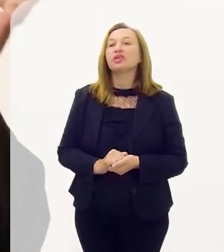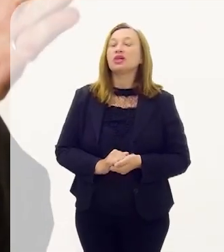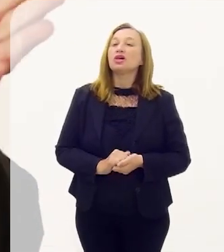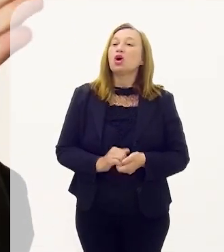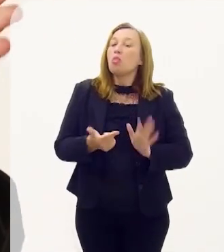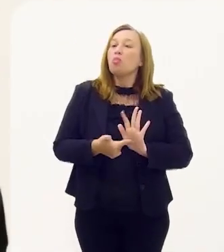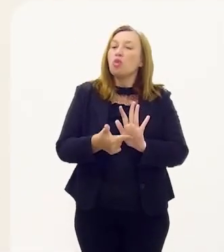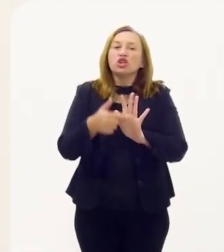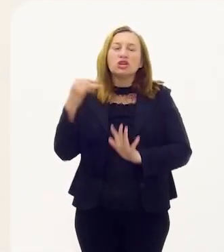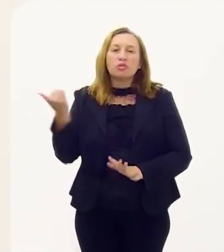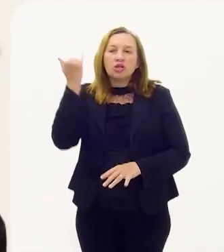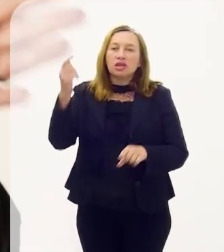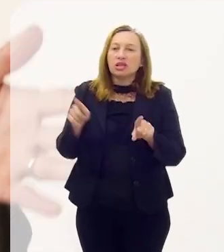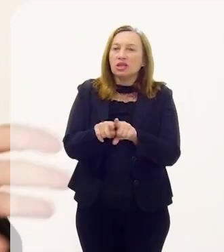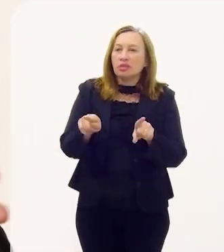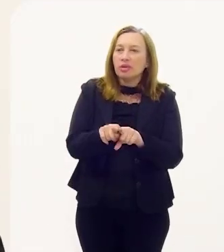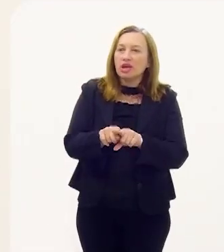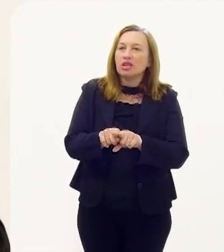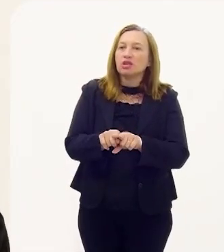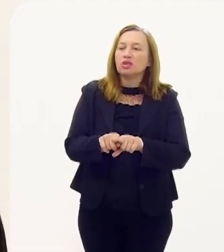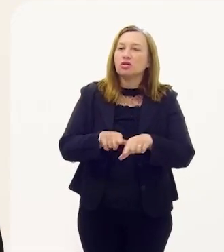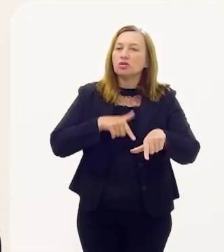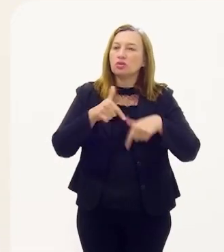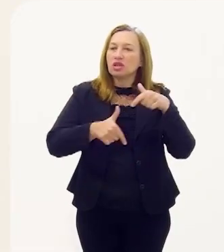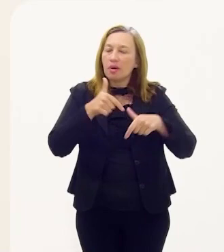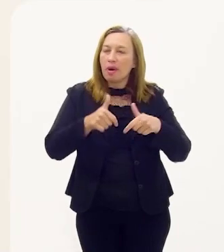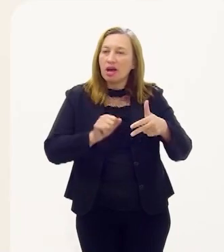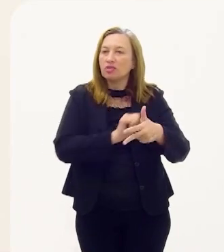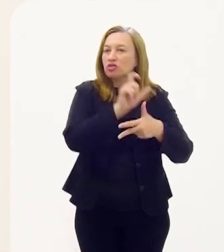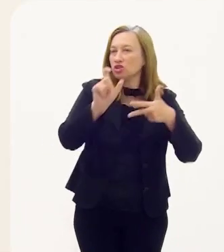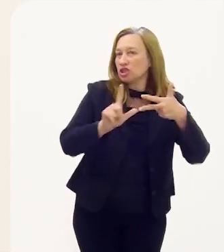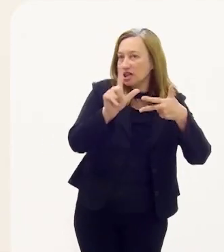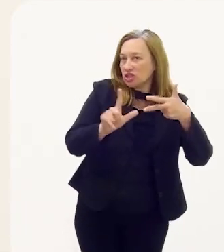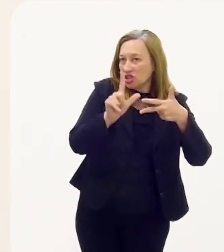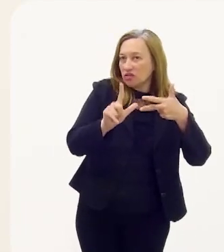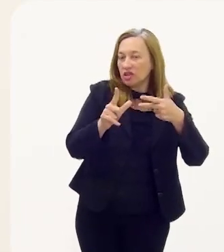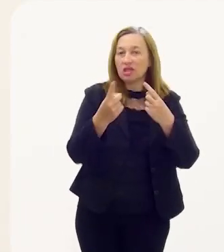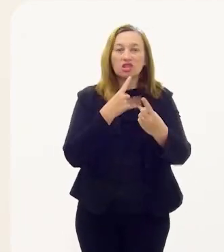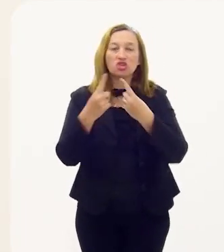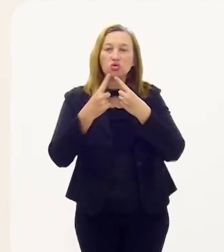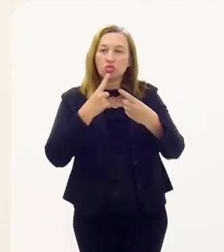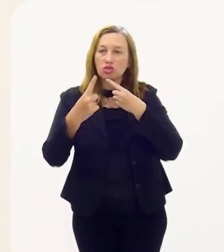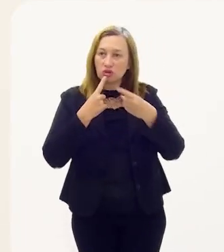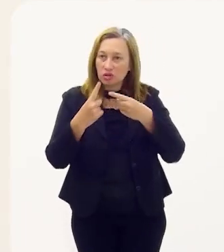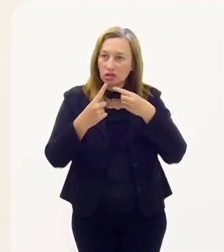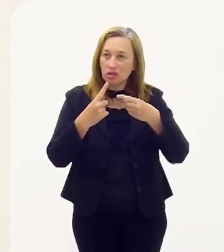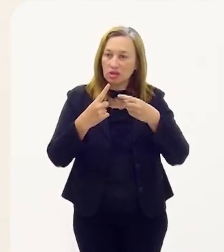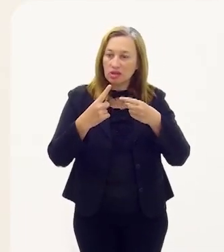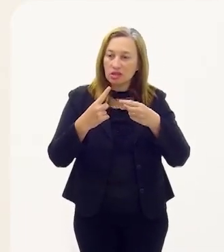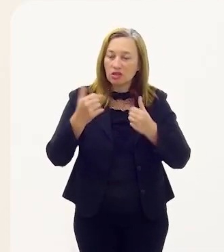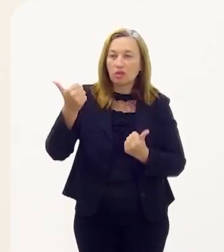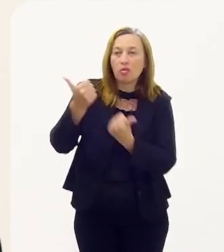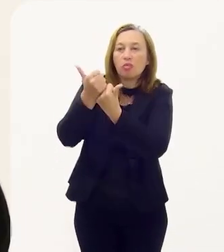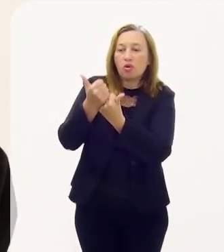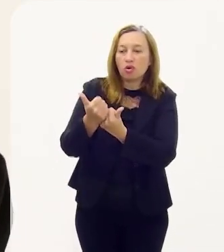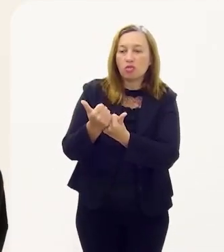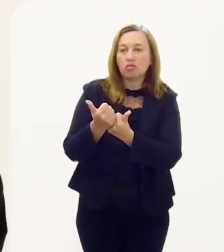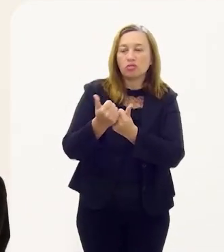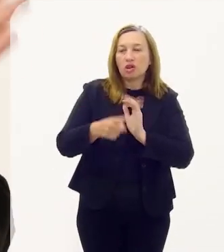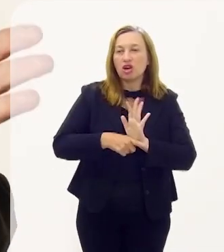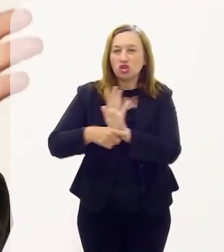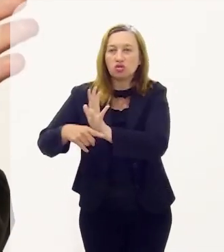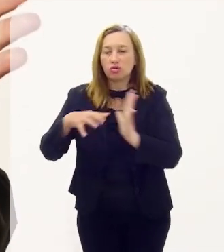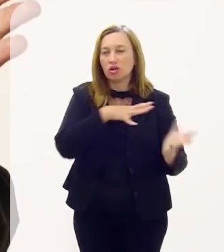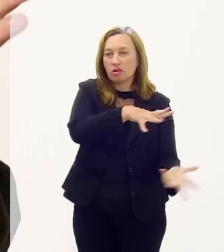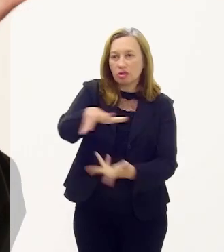E aí mostra a importância também da atuação do Legislativo nessa discussão da cooperação internacional, na